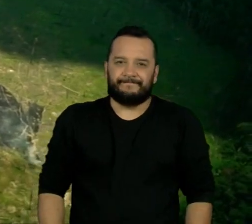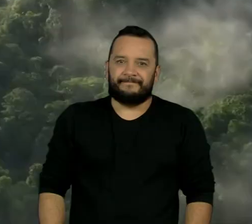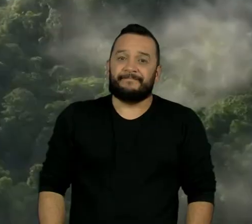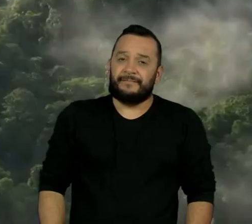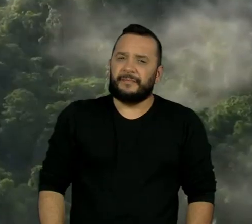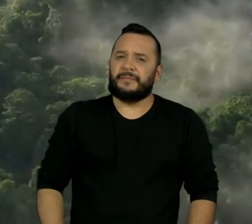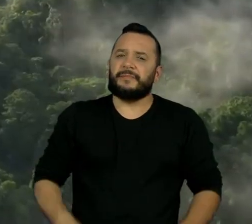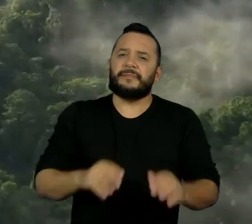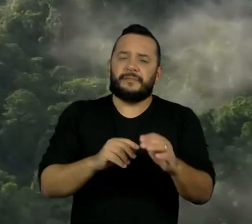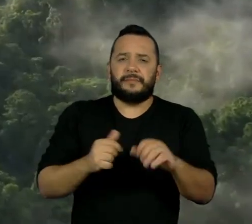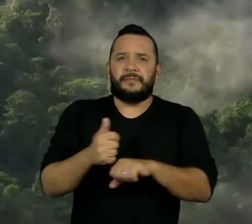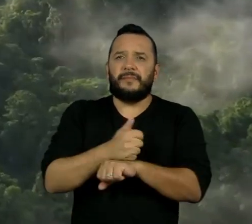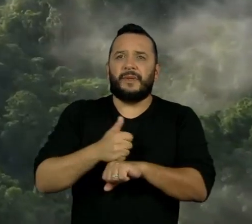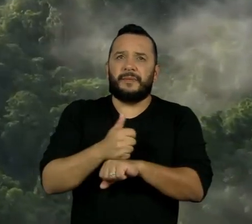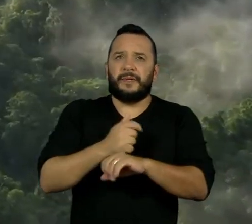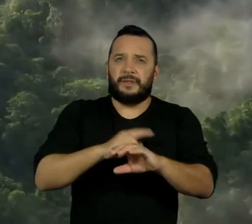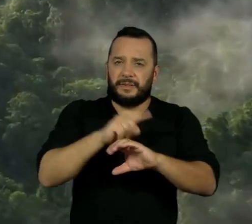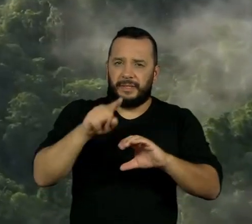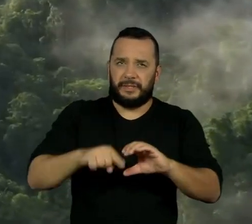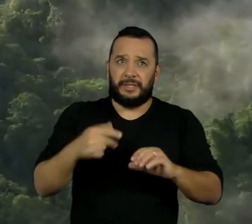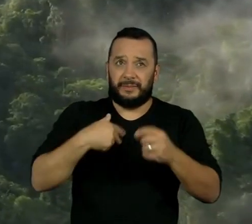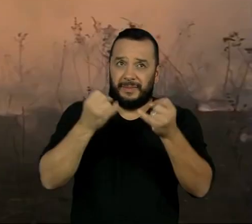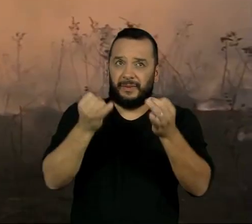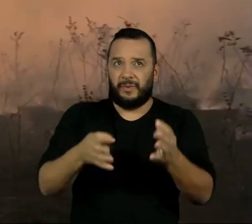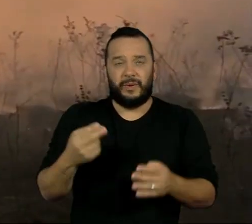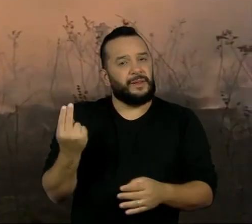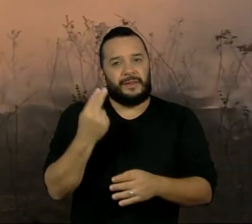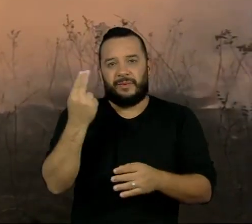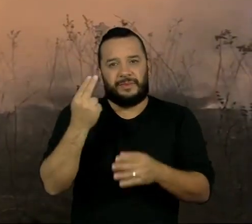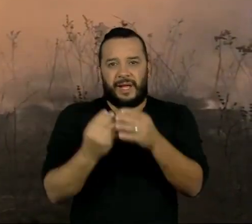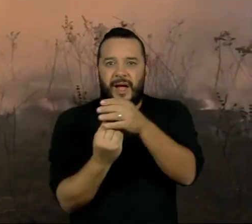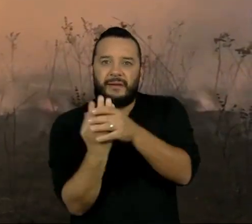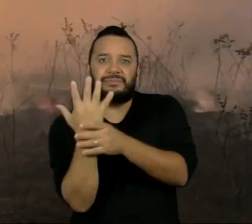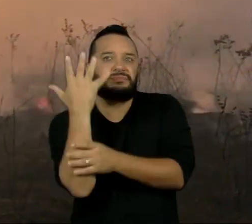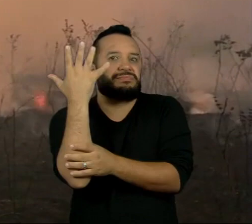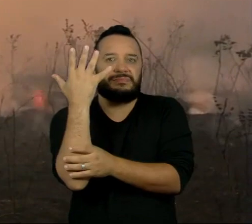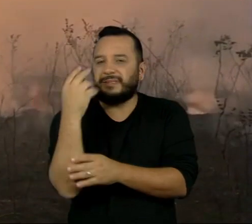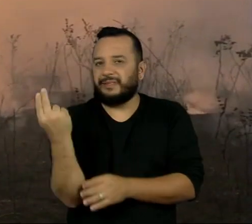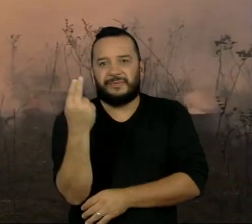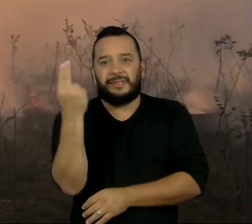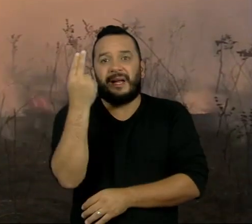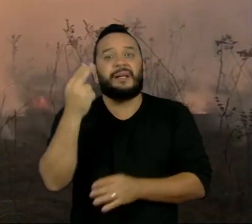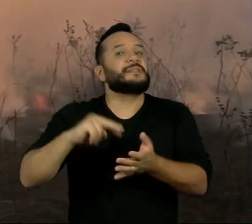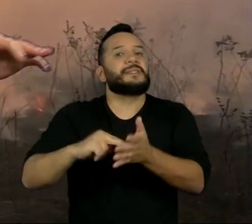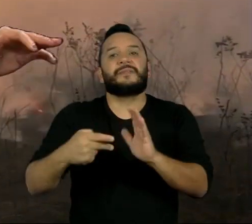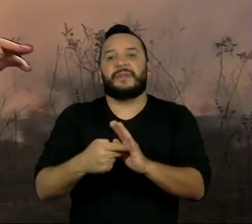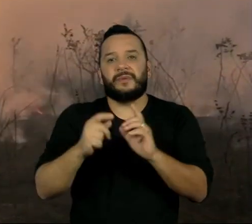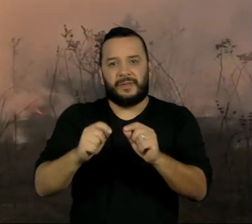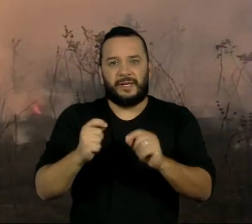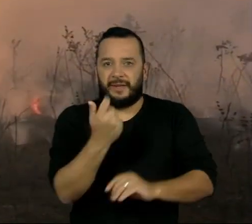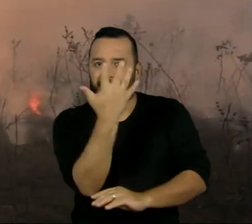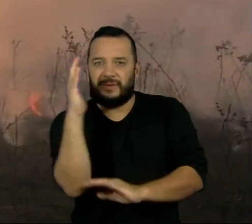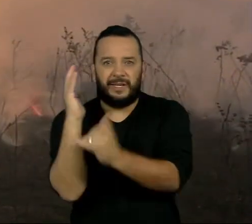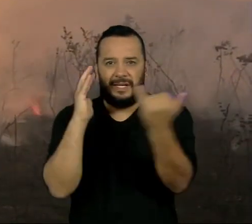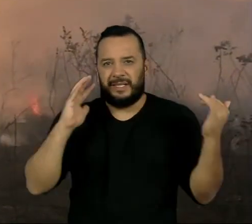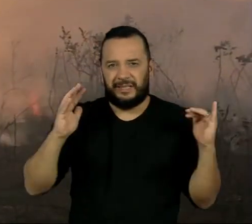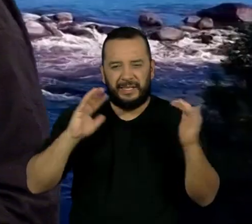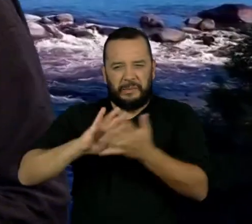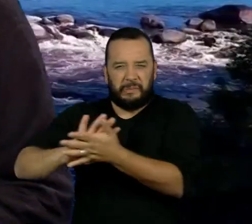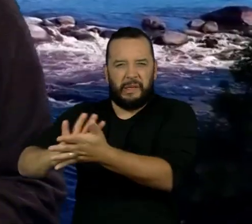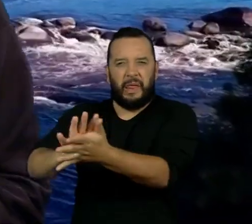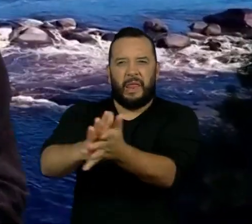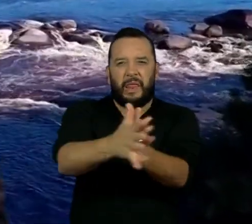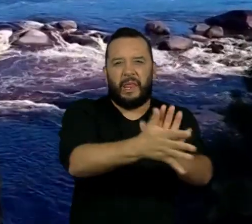O que os cientistas chamam de ponto de não retorno é o momento em que a destruição da floresta provoca mudanças